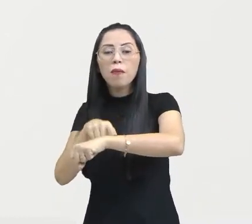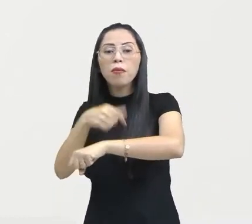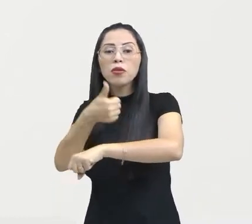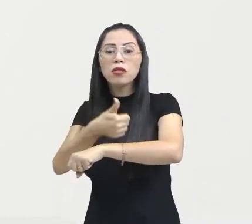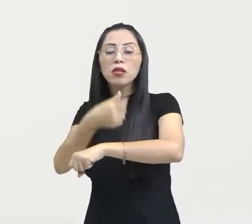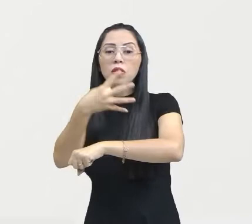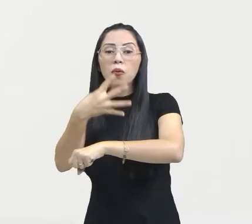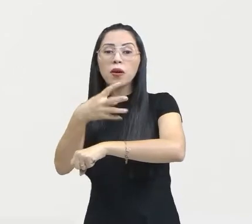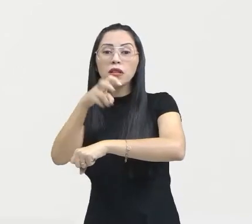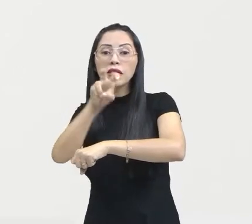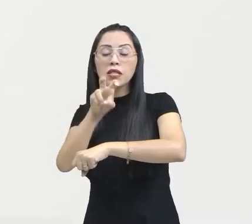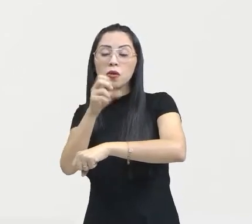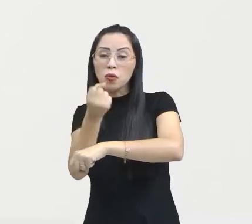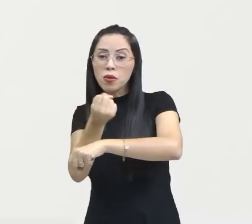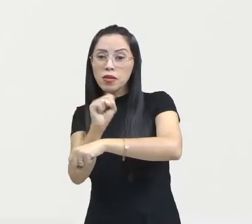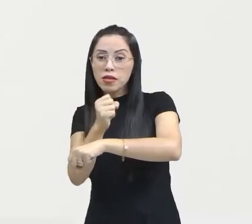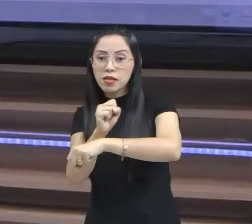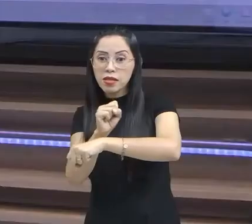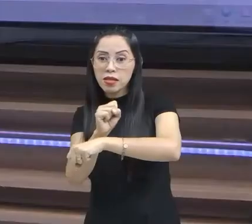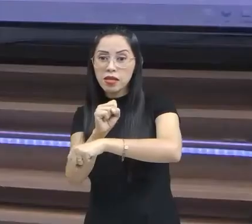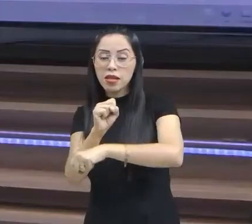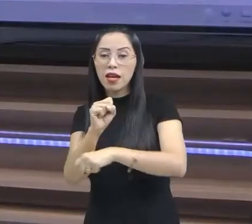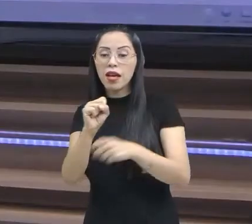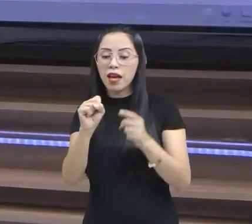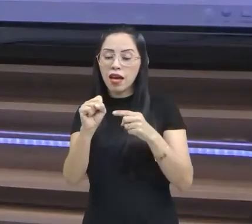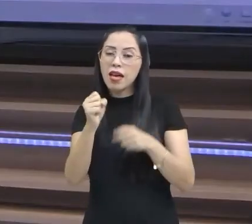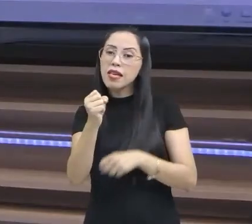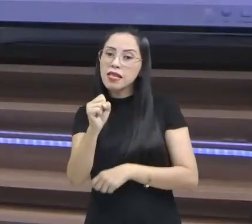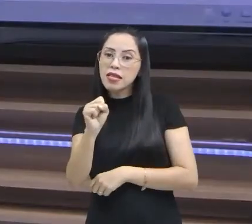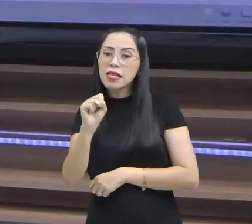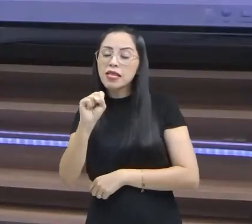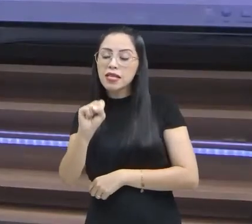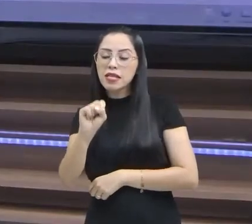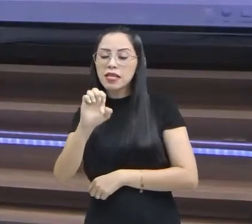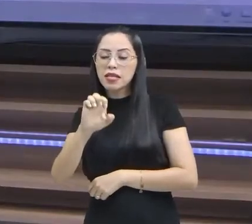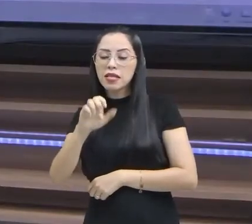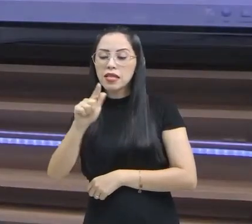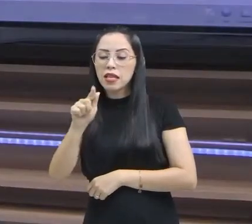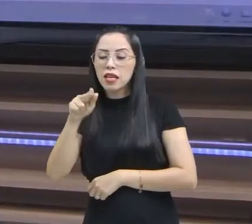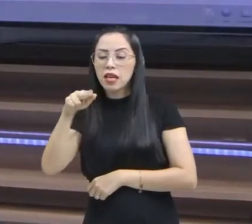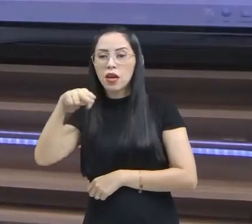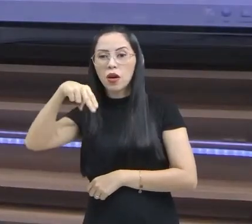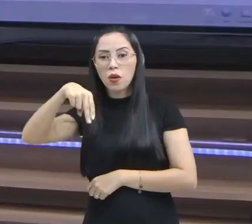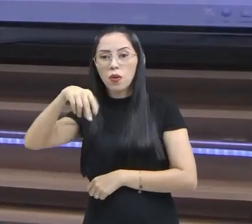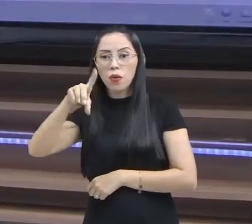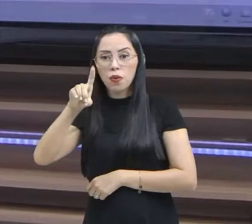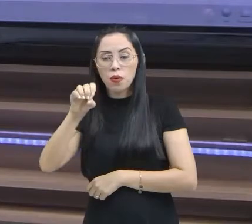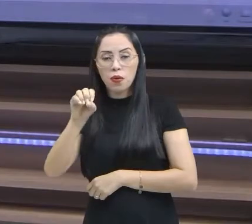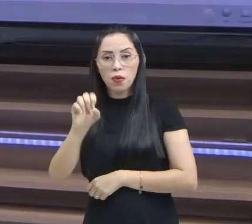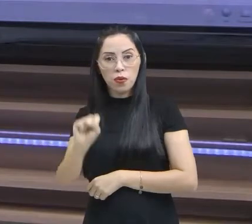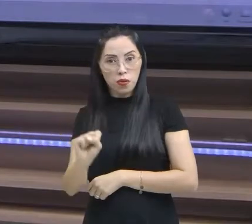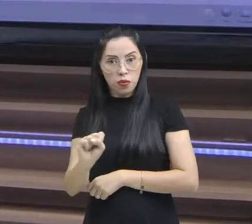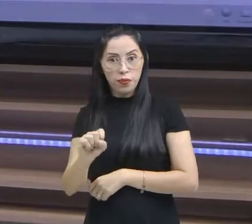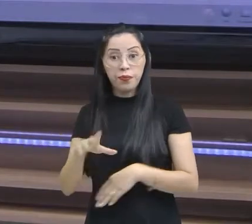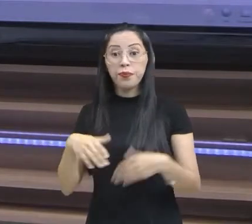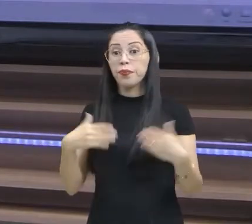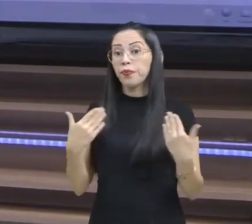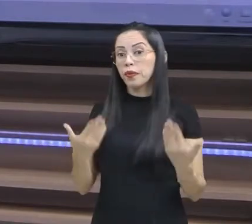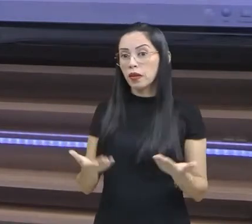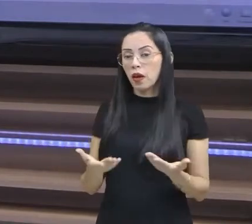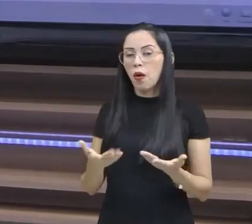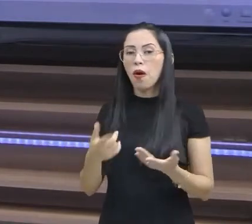145 segundos. Aqui comigo. Bom, nesse problema aí da Maria, nós tivemos que fazer o quê? A conversão